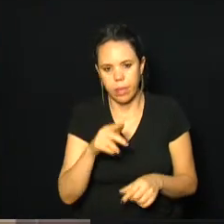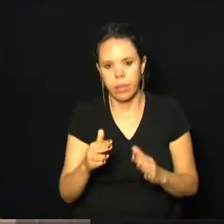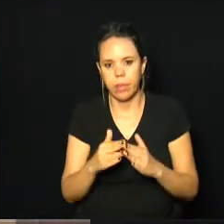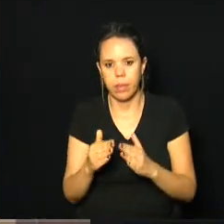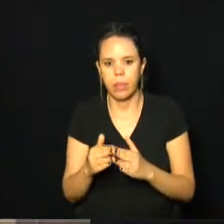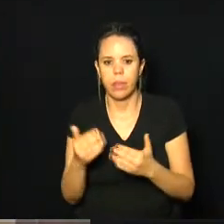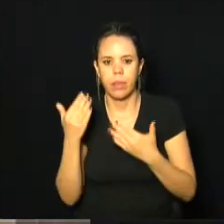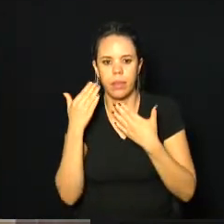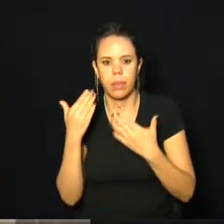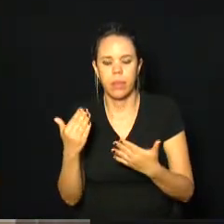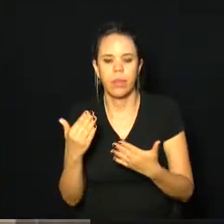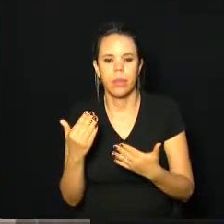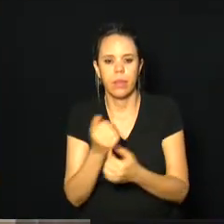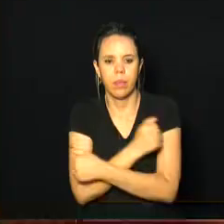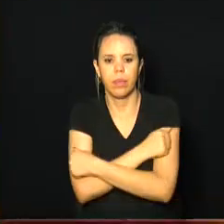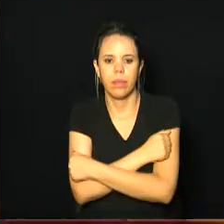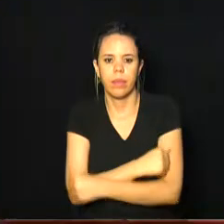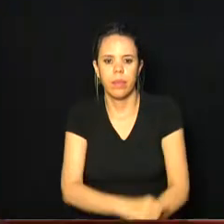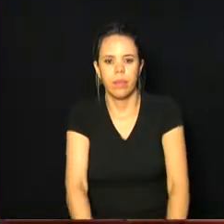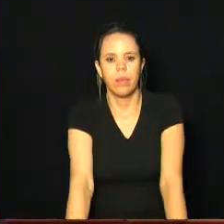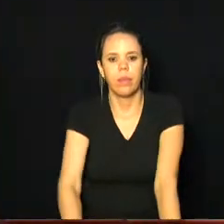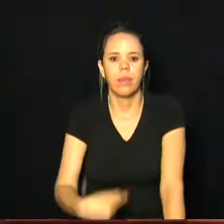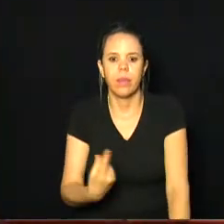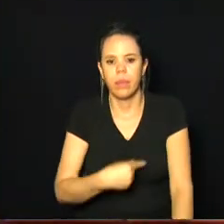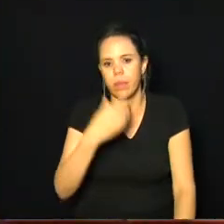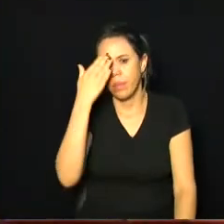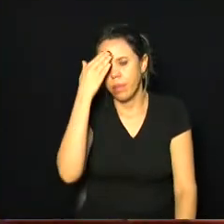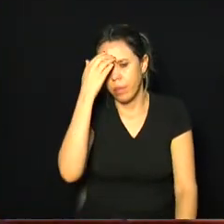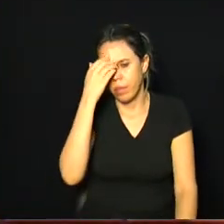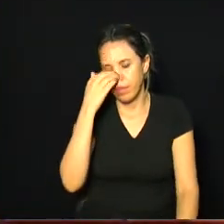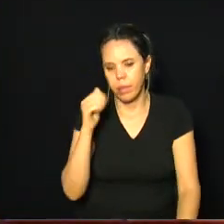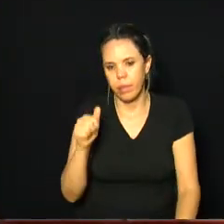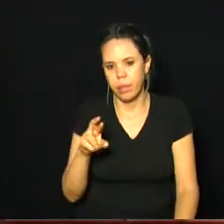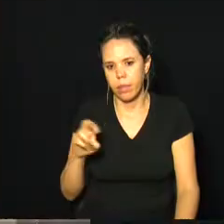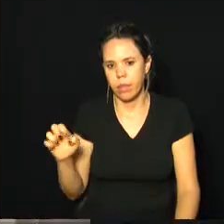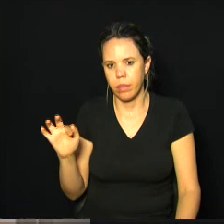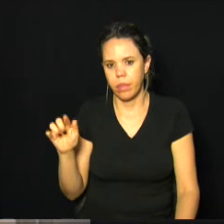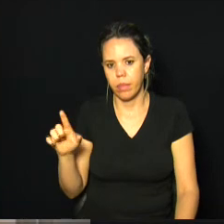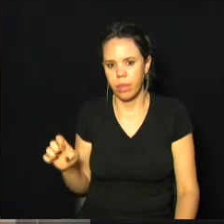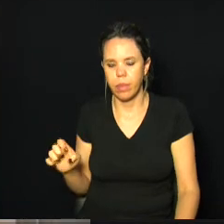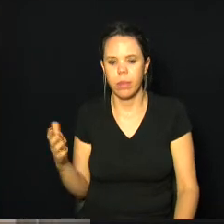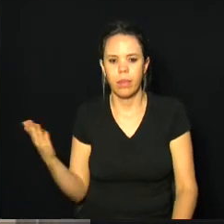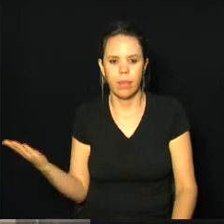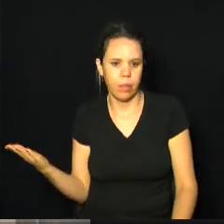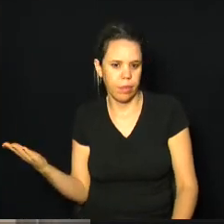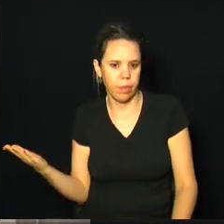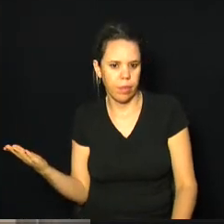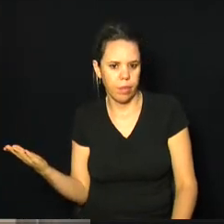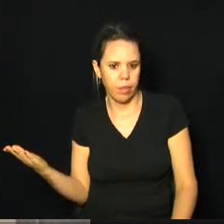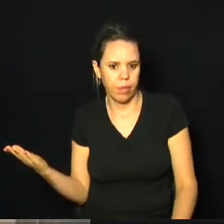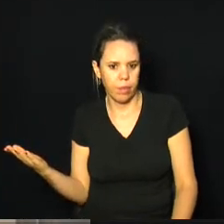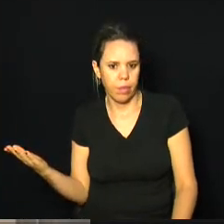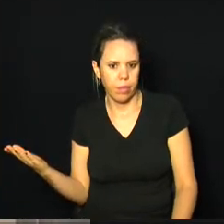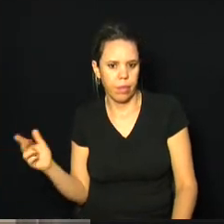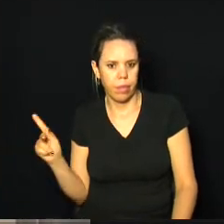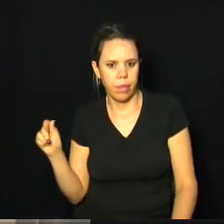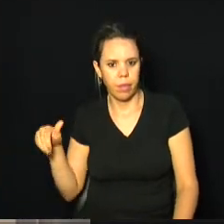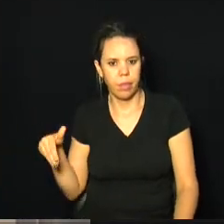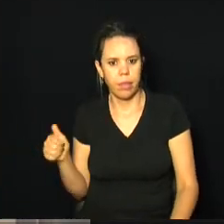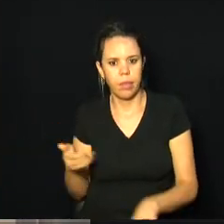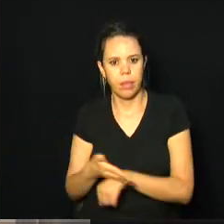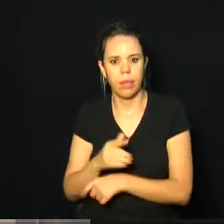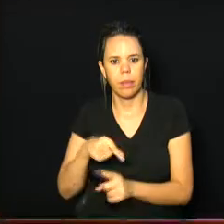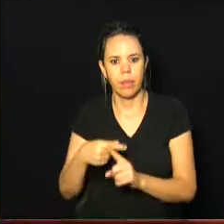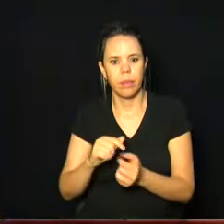moradores. Obrigado mesmo, um grande abraço. Nós é que agradecemos André Felipe Valbo Ferreira, o Pampa, participando aqui do